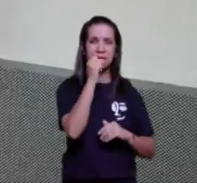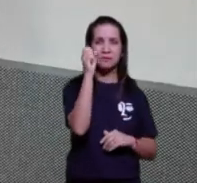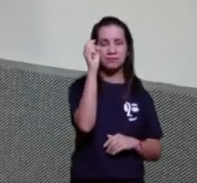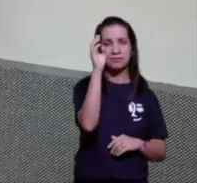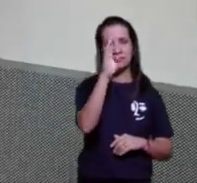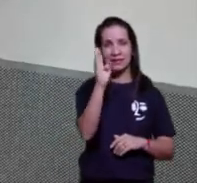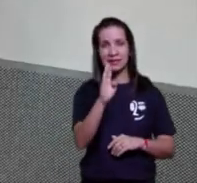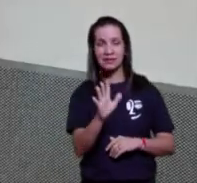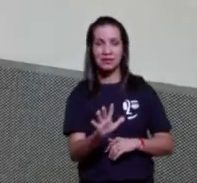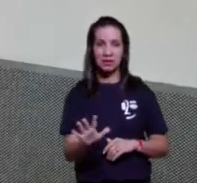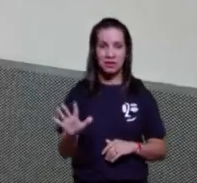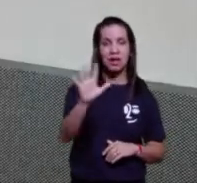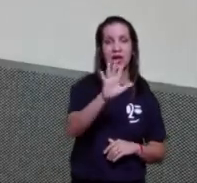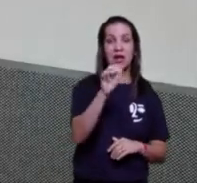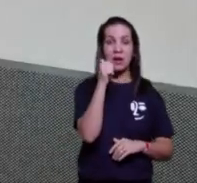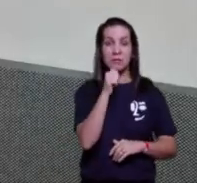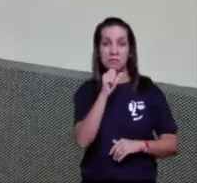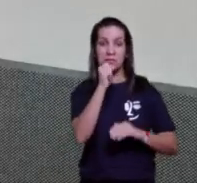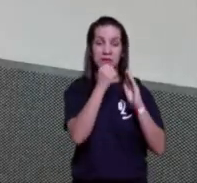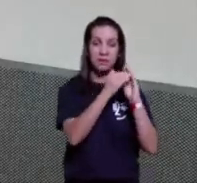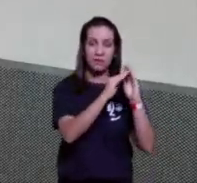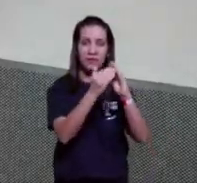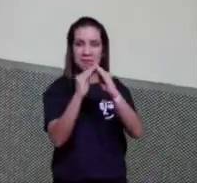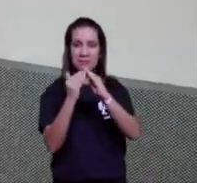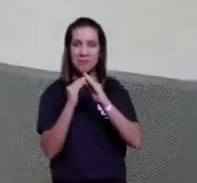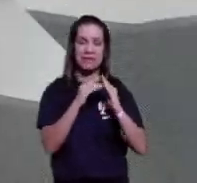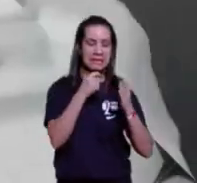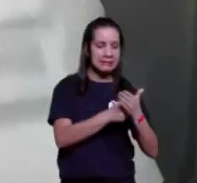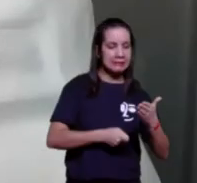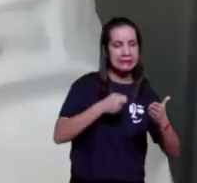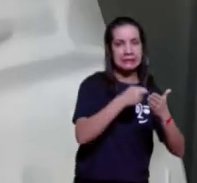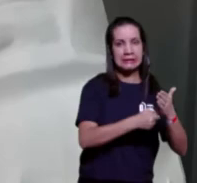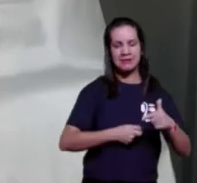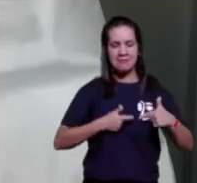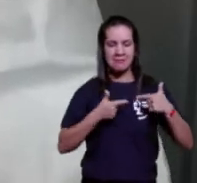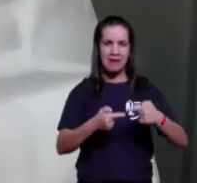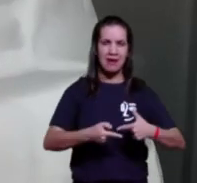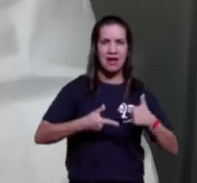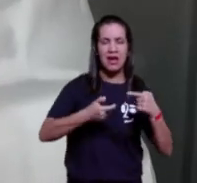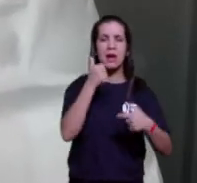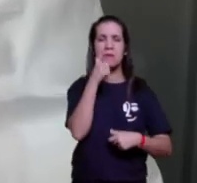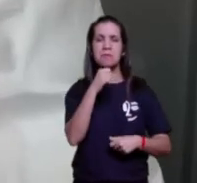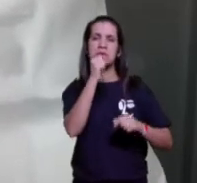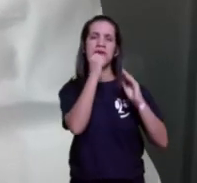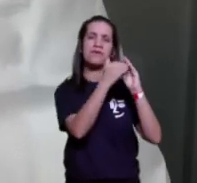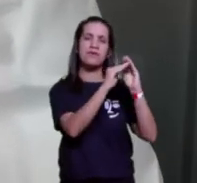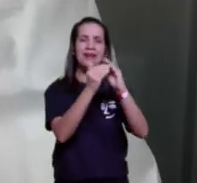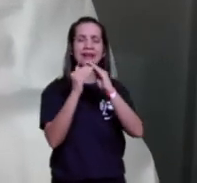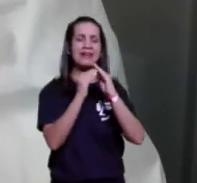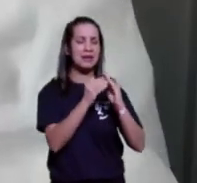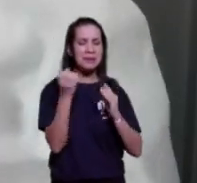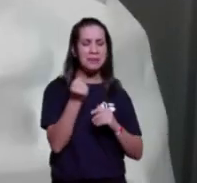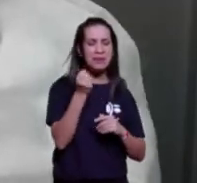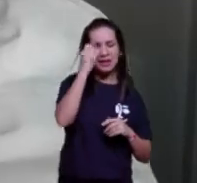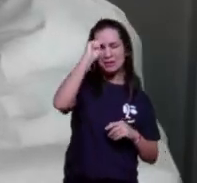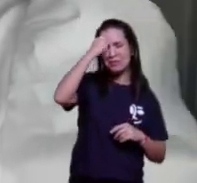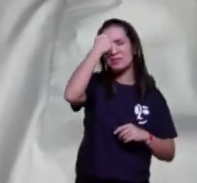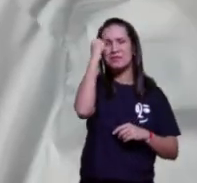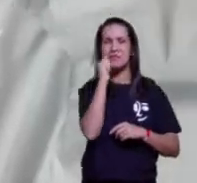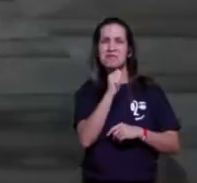leoa, guerreira, protege a família, sua vida inteira. Mãe da favela, preta, branca, índia, pobre, forte,